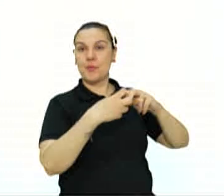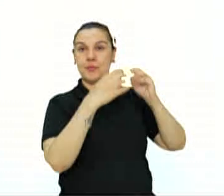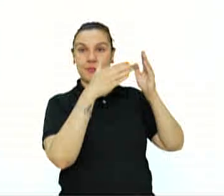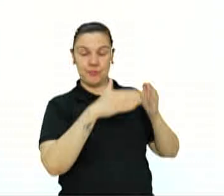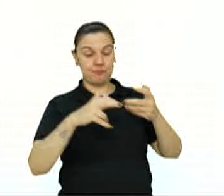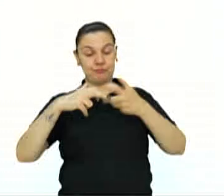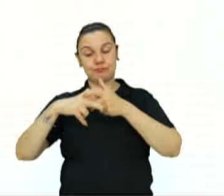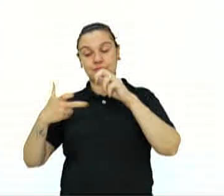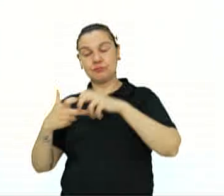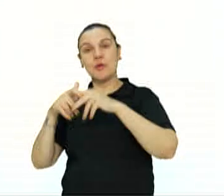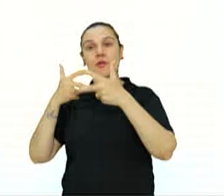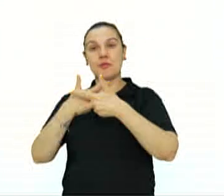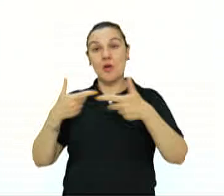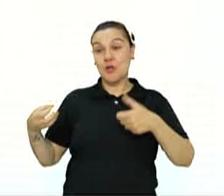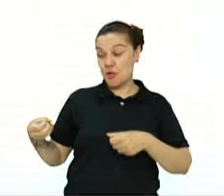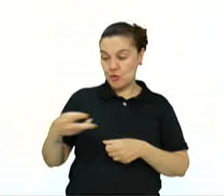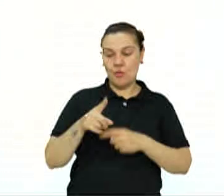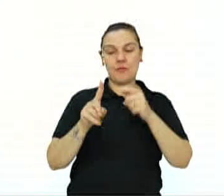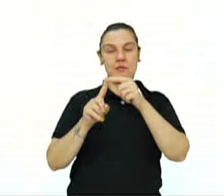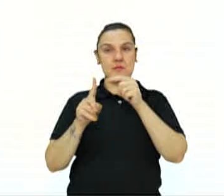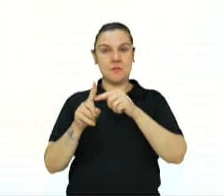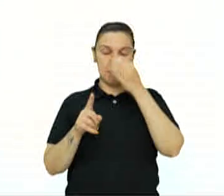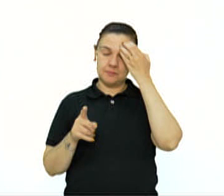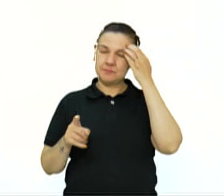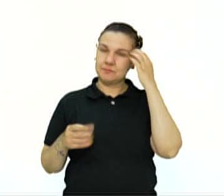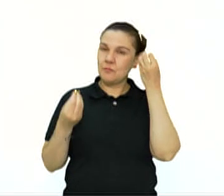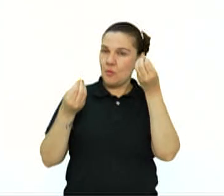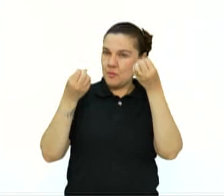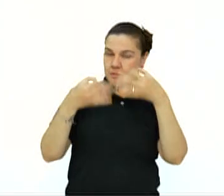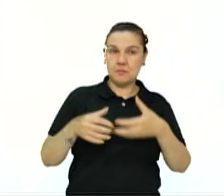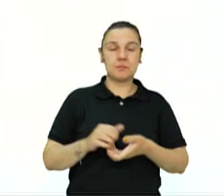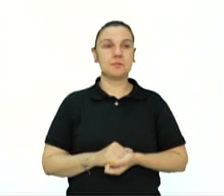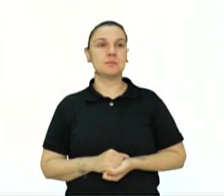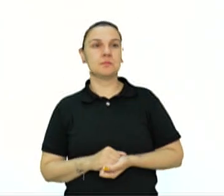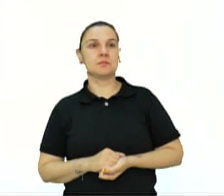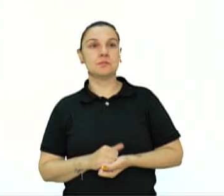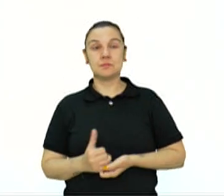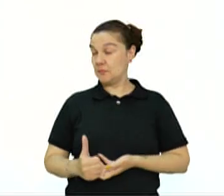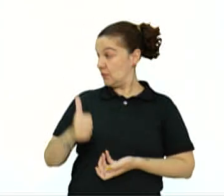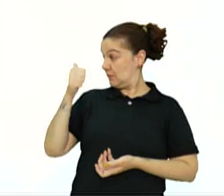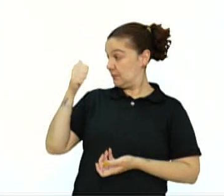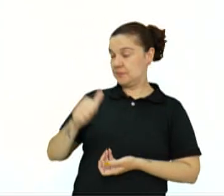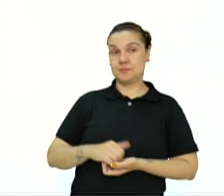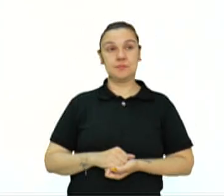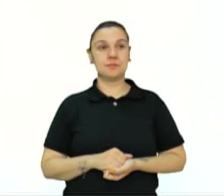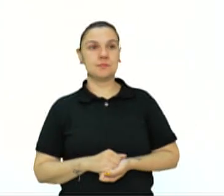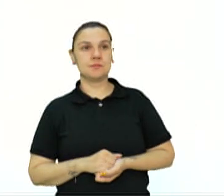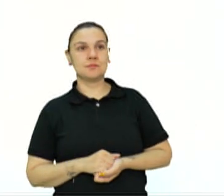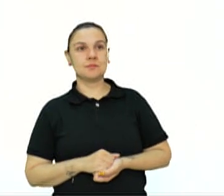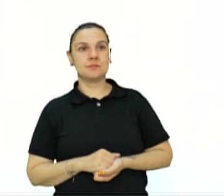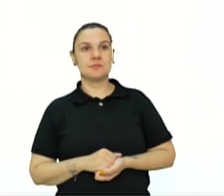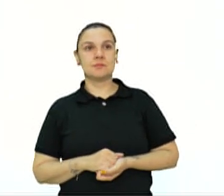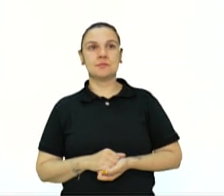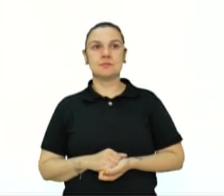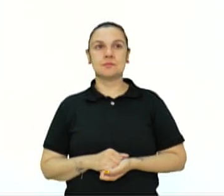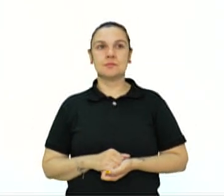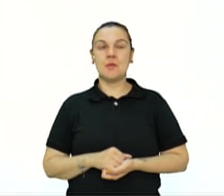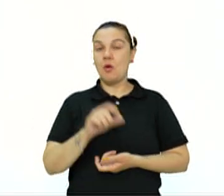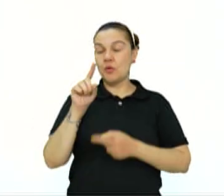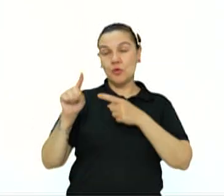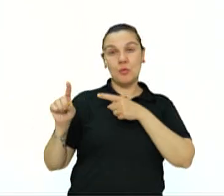reprodutivos, entre outros, e formar uma nova espécie. Como que eu explico isso? Neste exemplo aqui, ó,